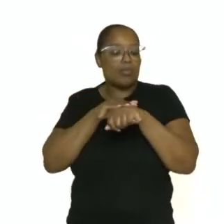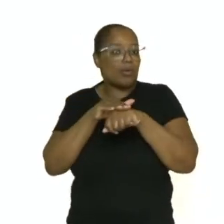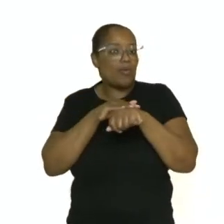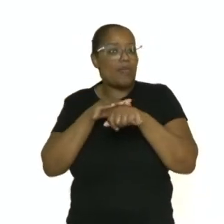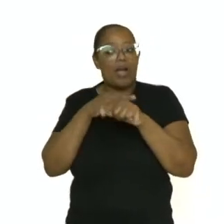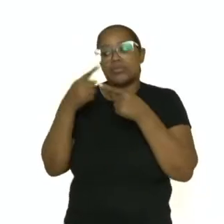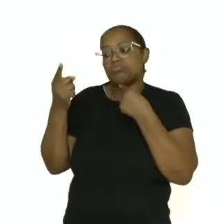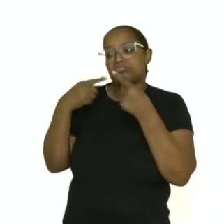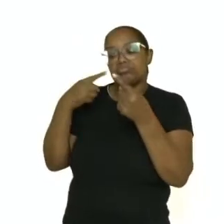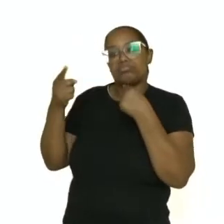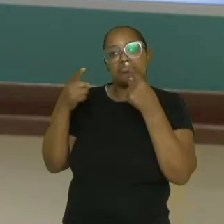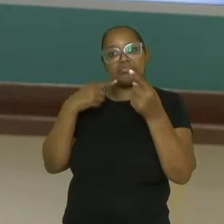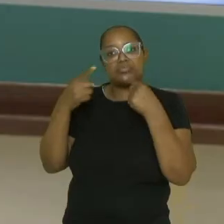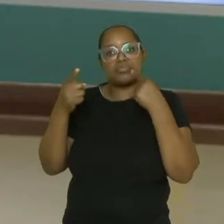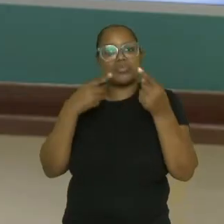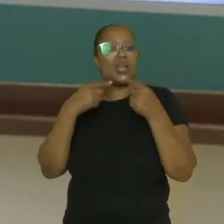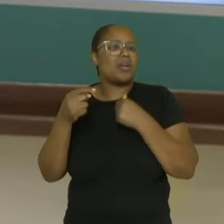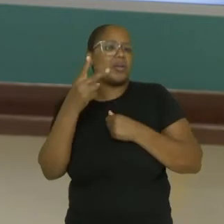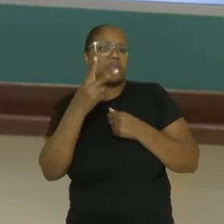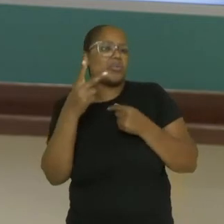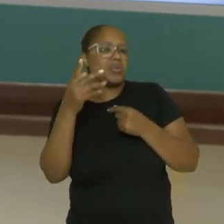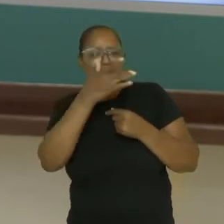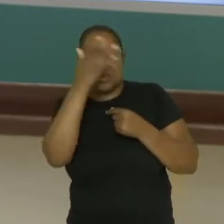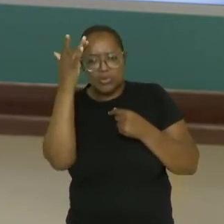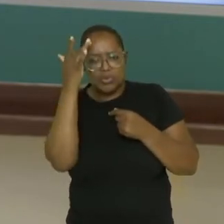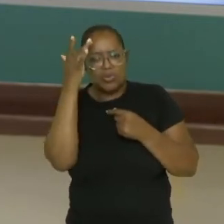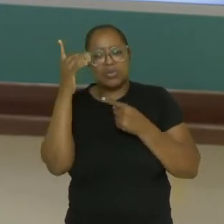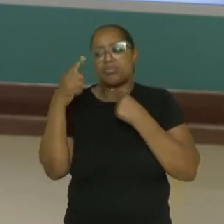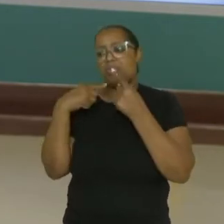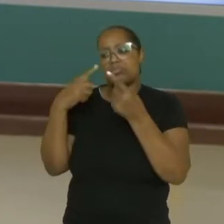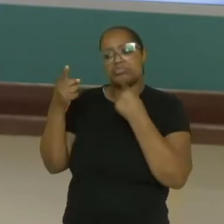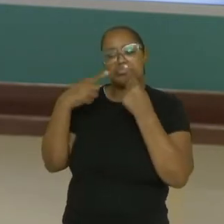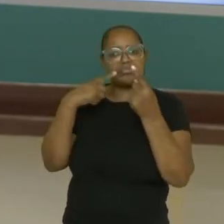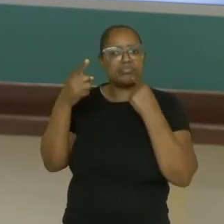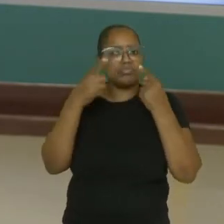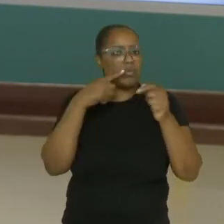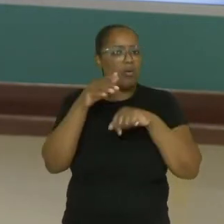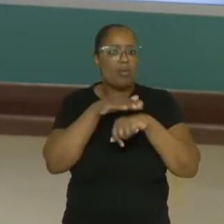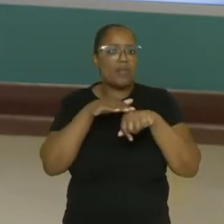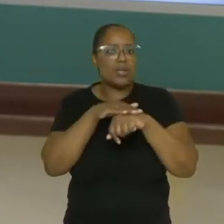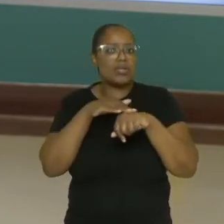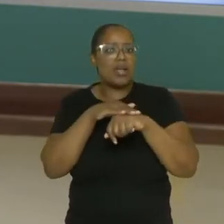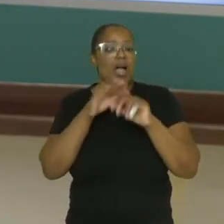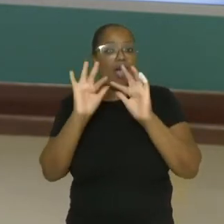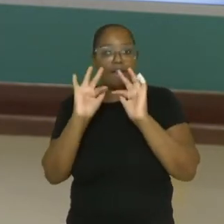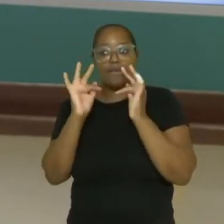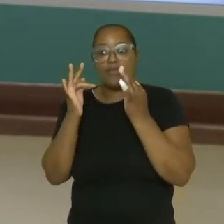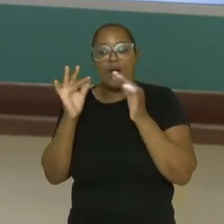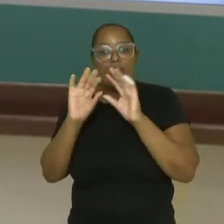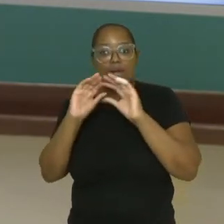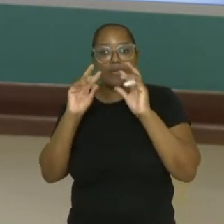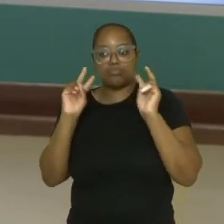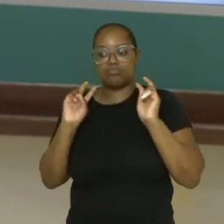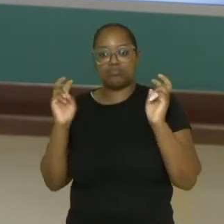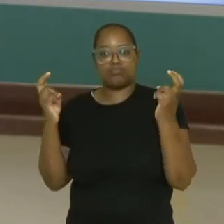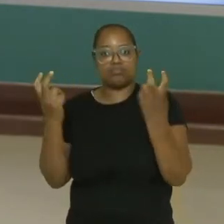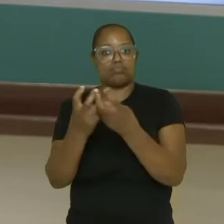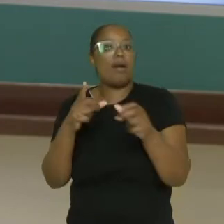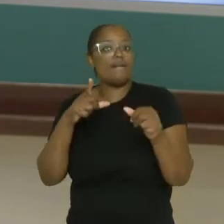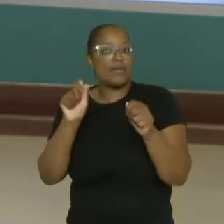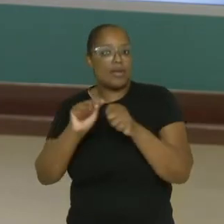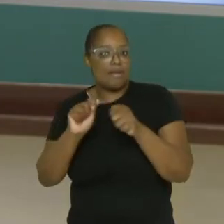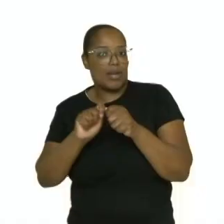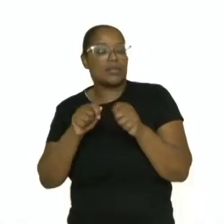diálogo, necessariamente pelo menos duas pessoas vão dialogar entre si, É formado ali por perguntas,